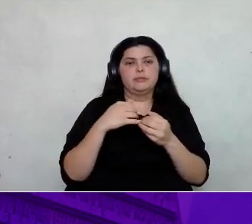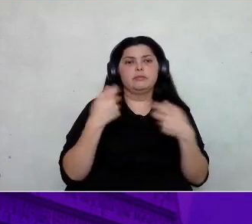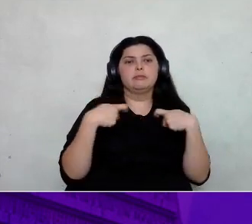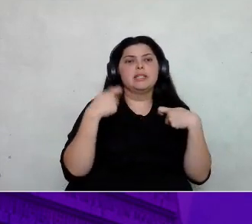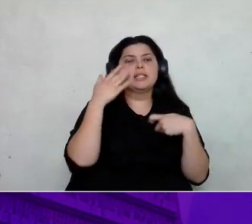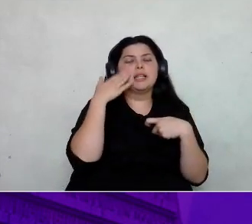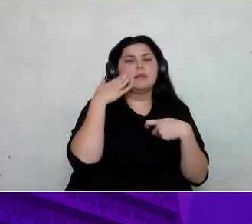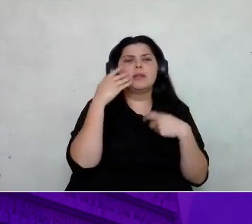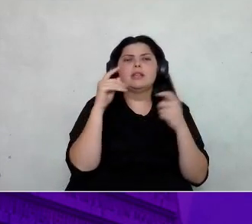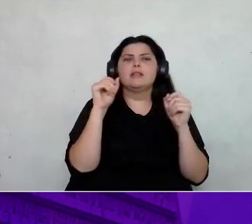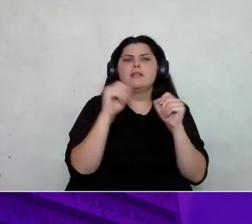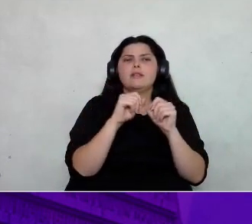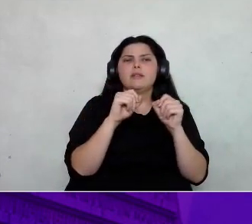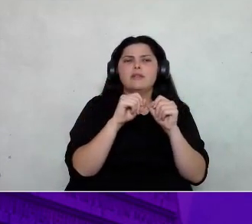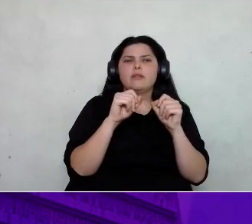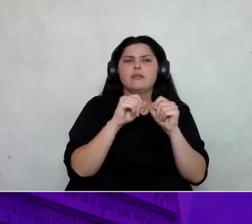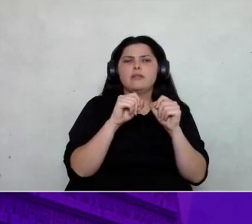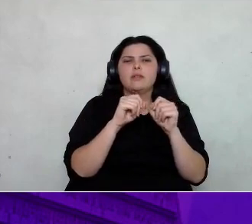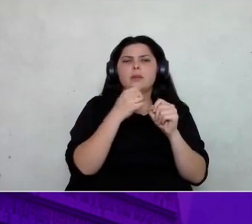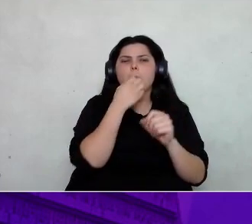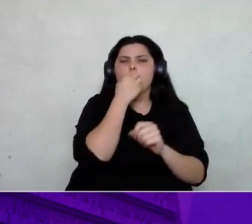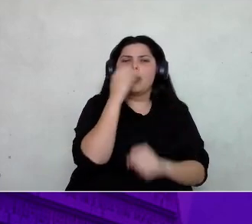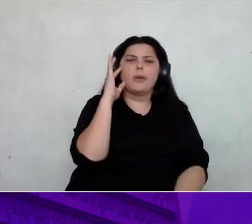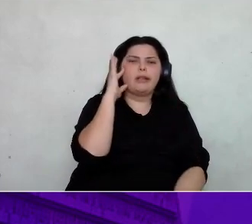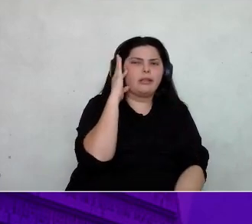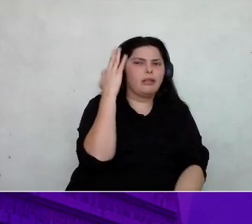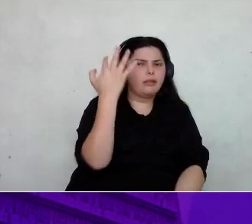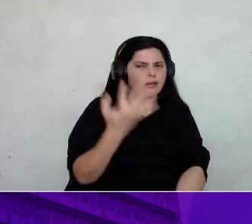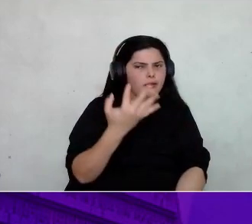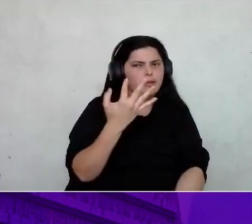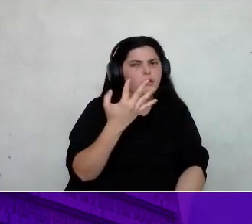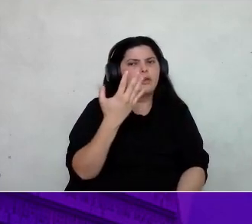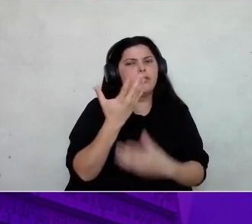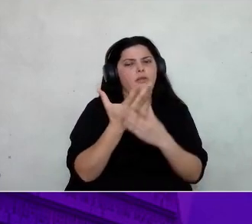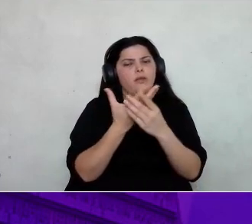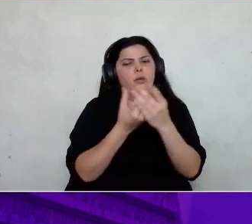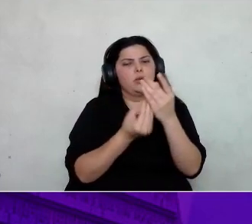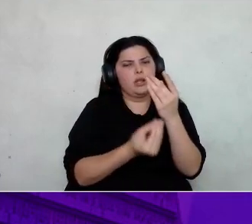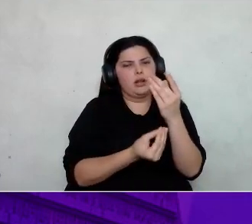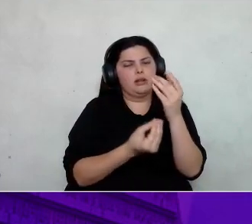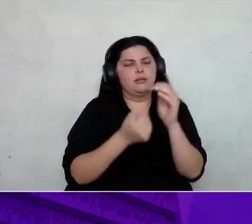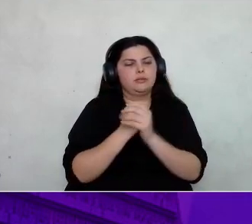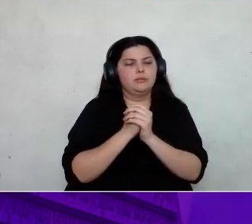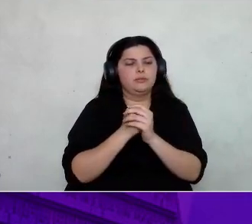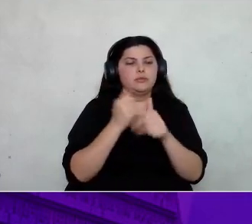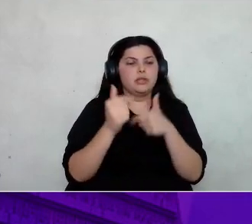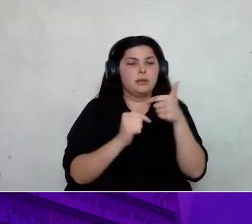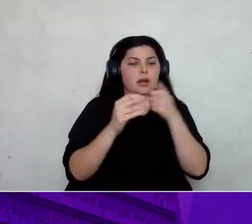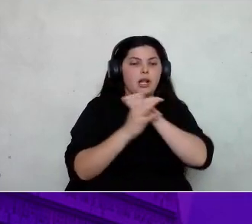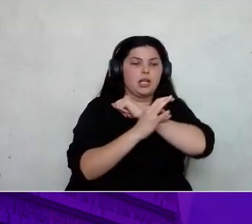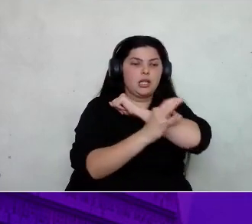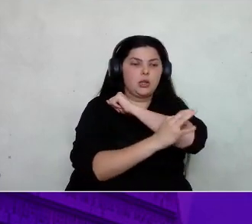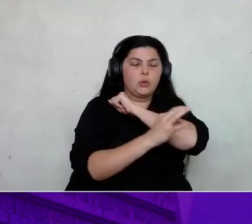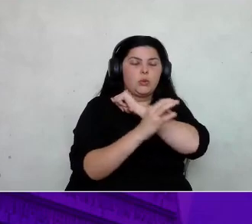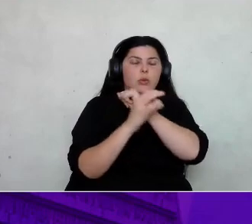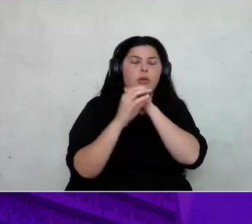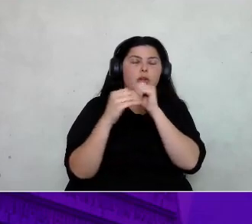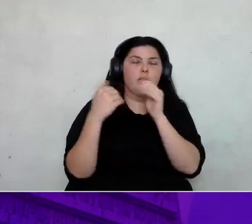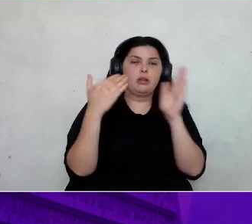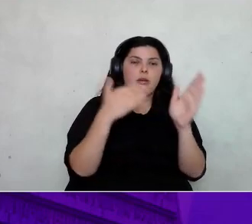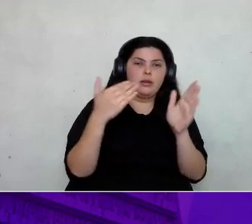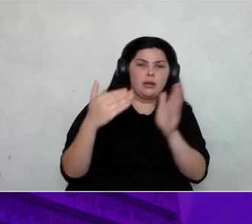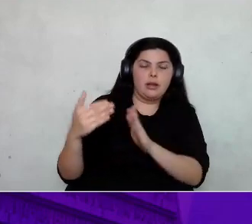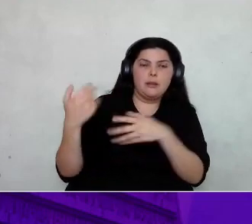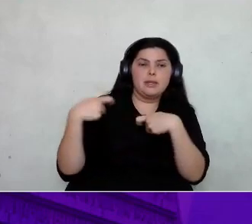fez uma boa decisão e refinar a nossa decisão. O trabalho arquitetural, ele é um ciclo. A gente sempre precisa revisar o que a